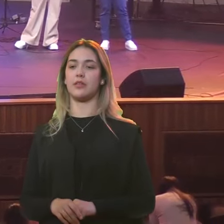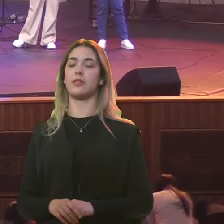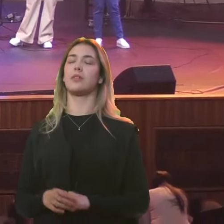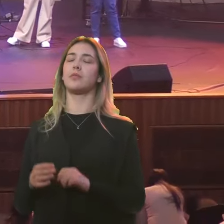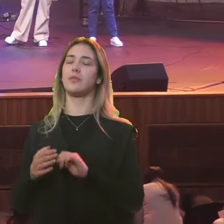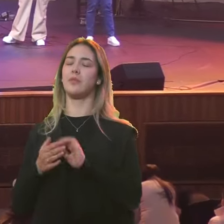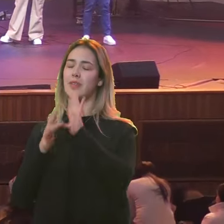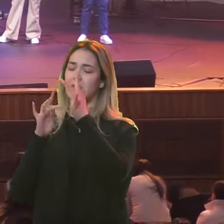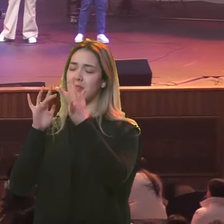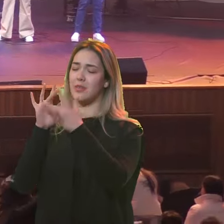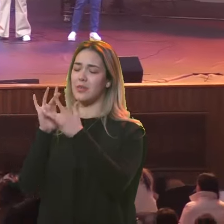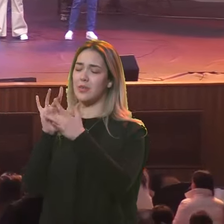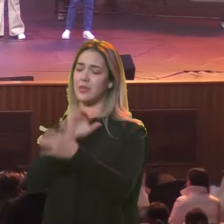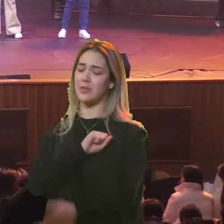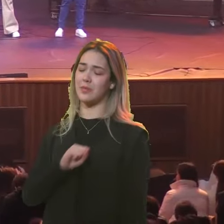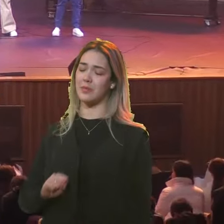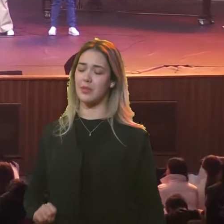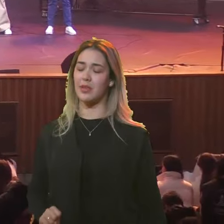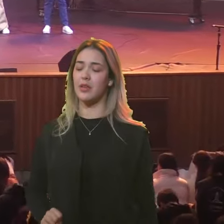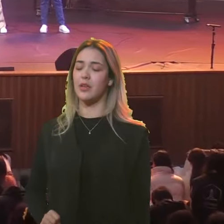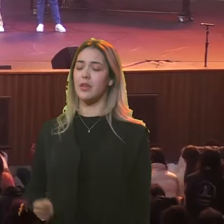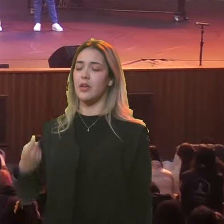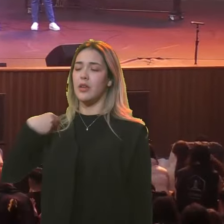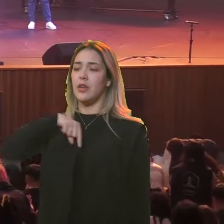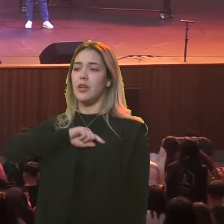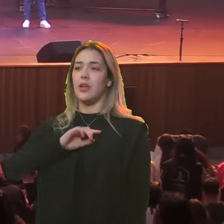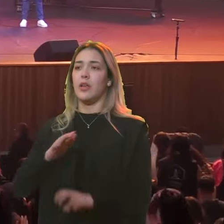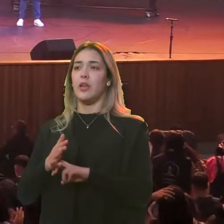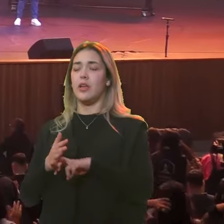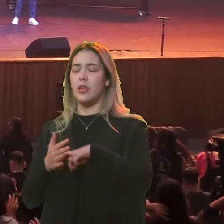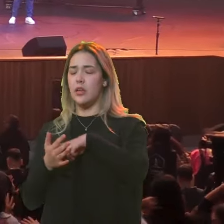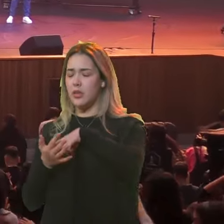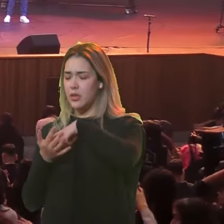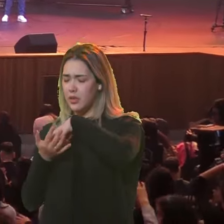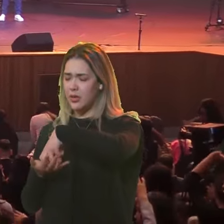Senhor Jesus, nós estamos ajoelhados aqui na sua